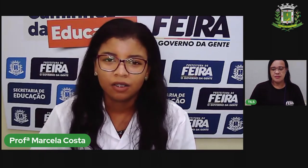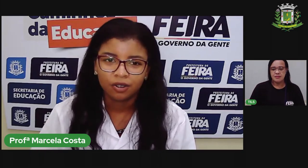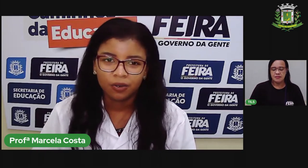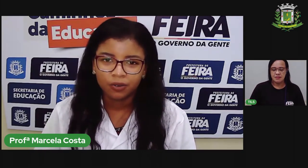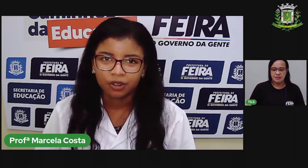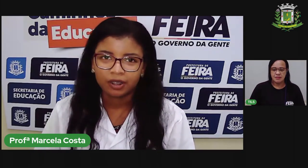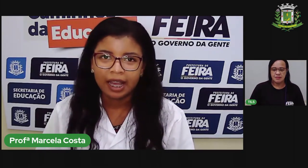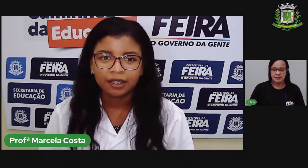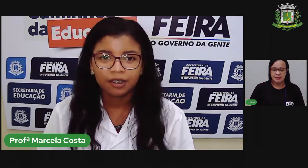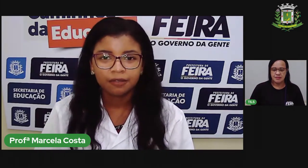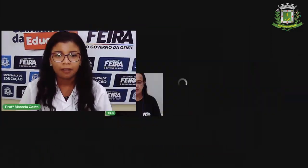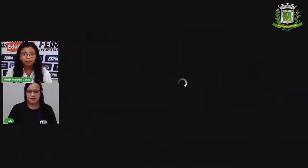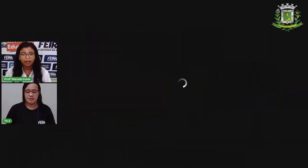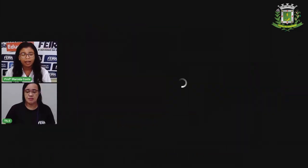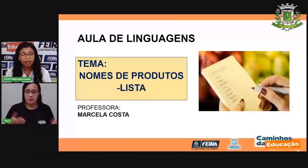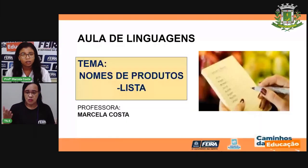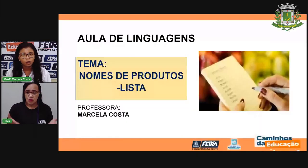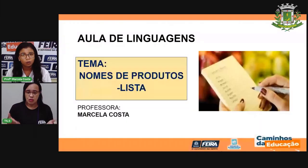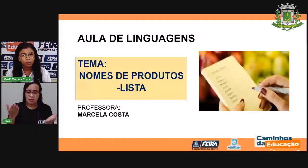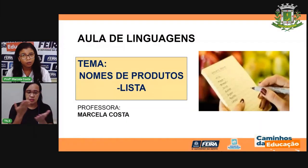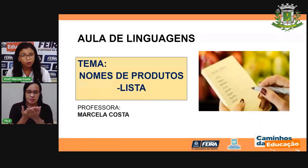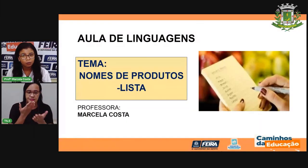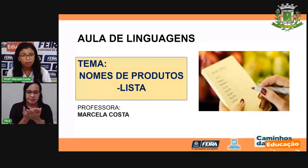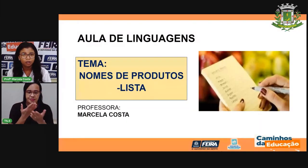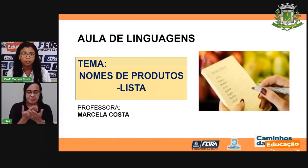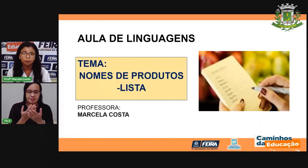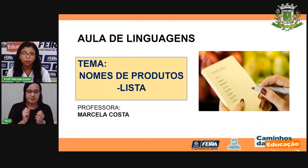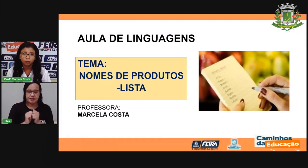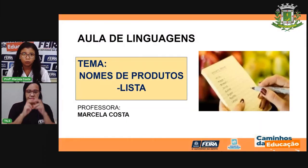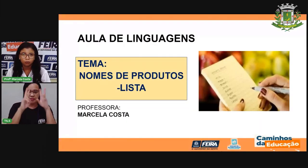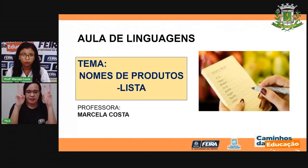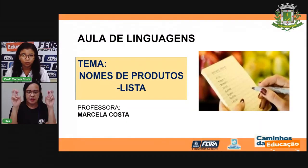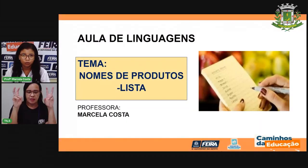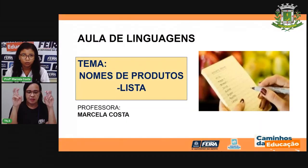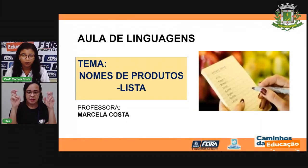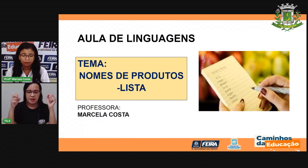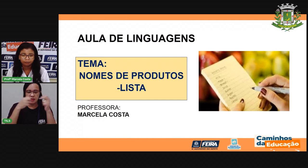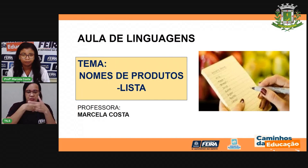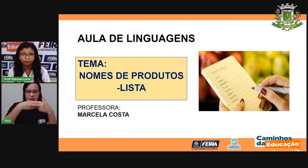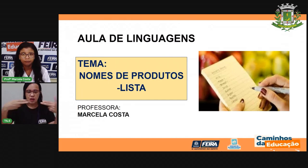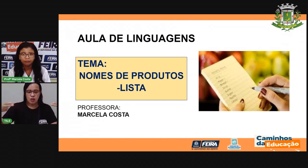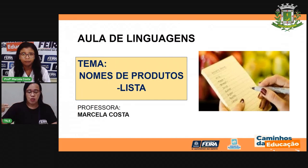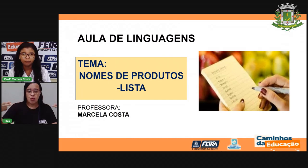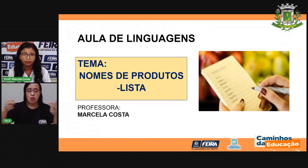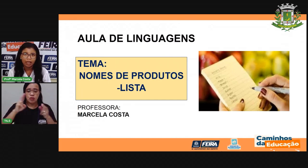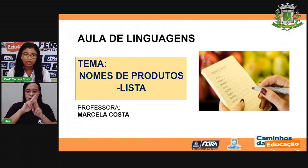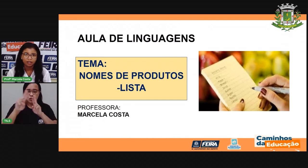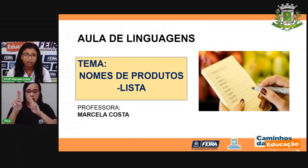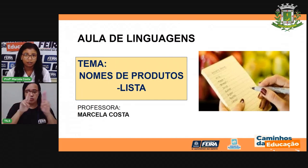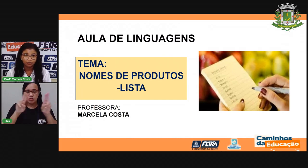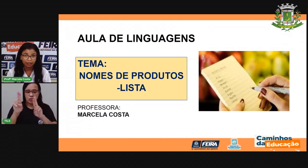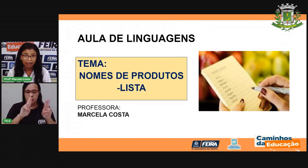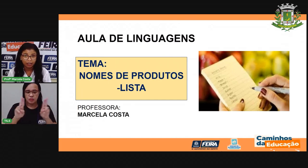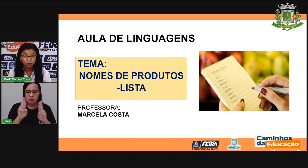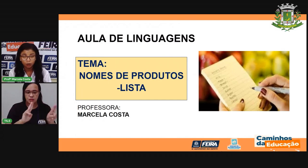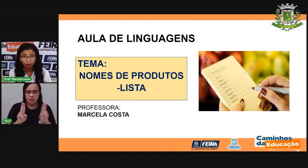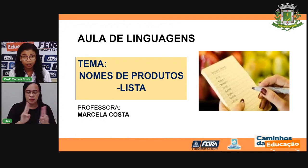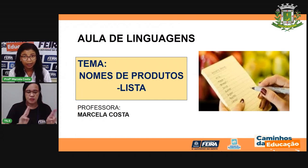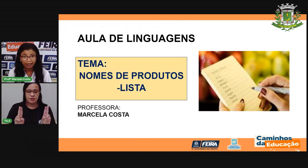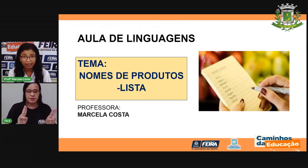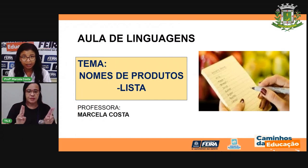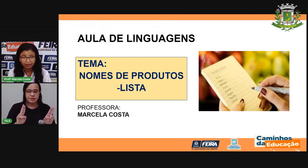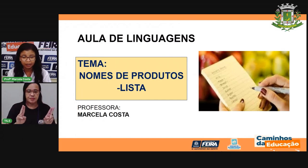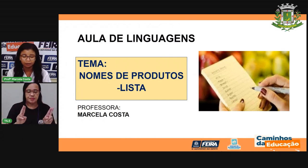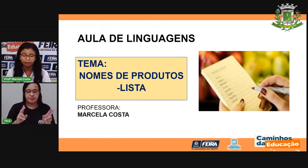Nessa aula de hoje, a gente vai falar sobre nome de produtos. A gente vai falar